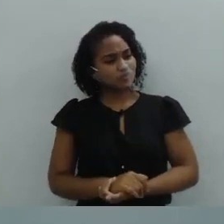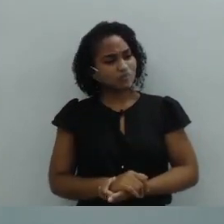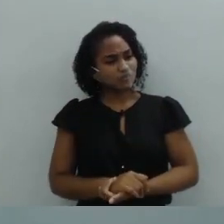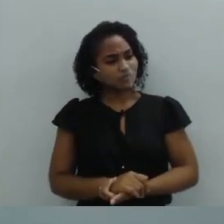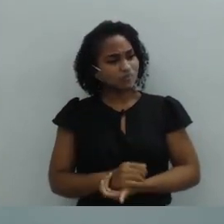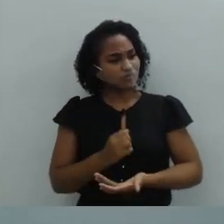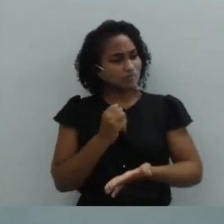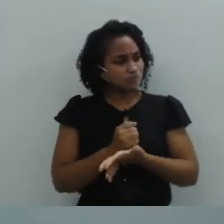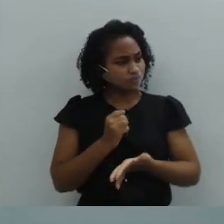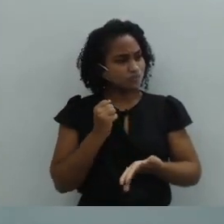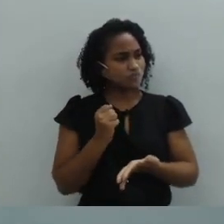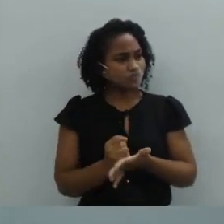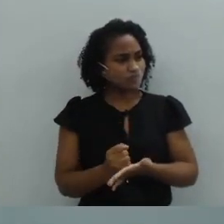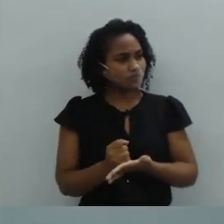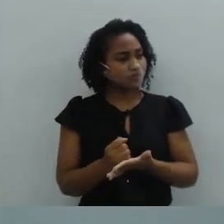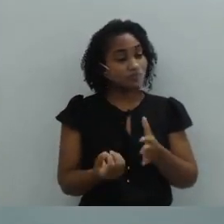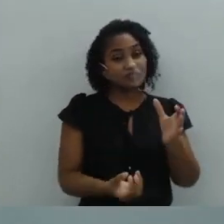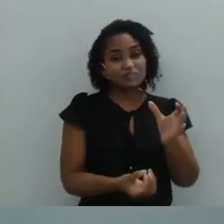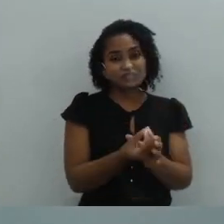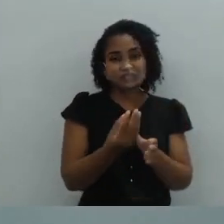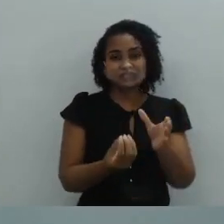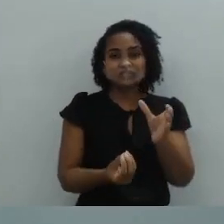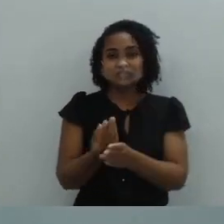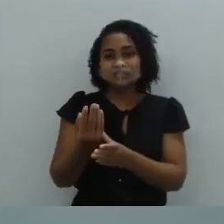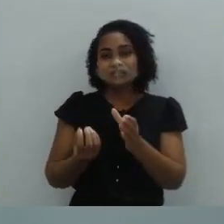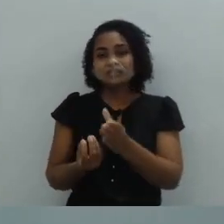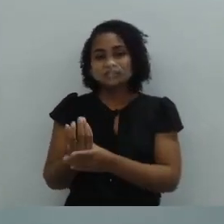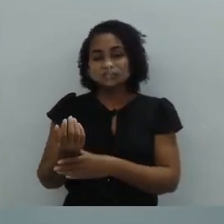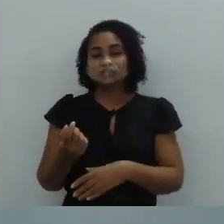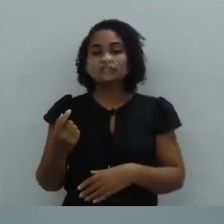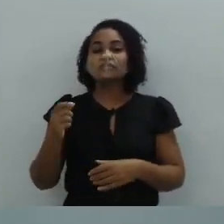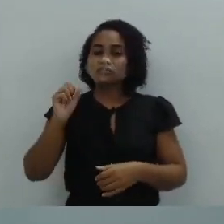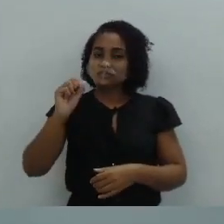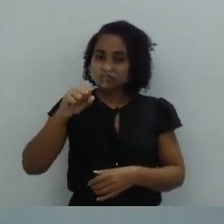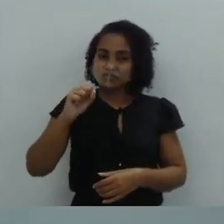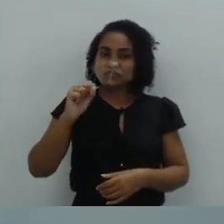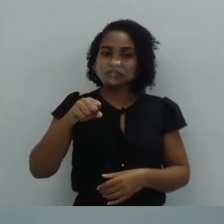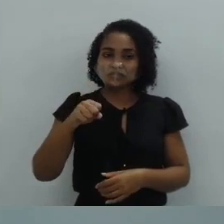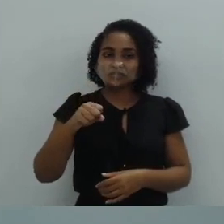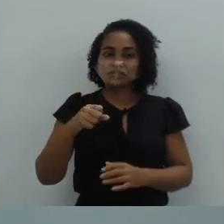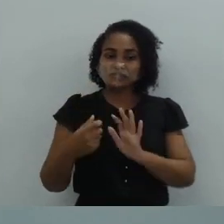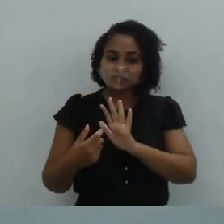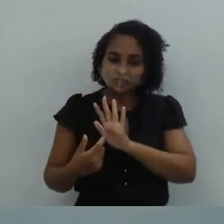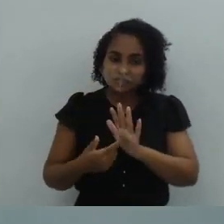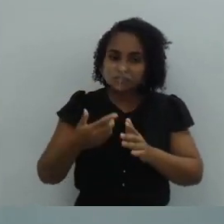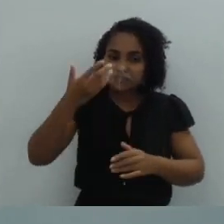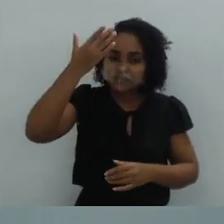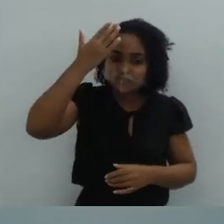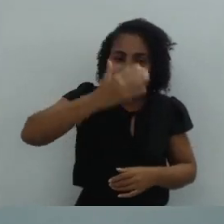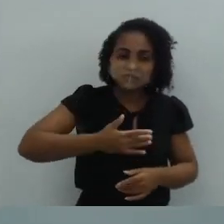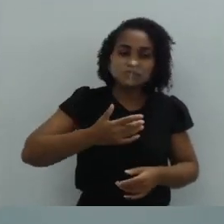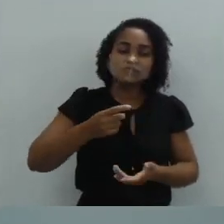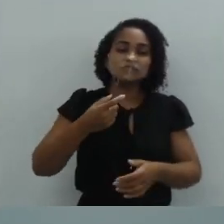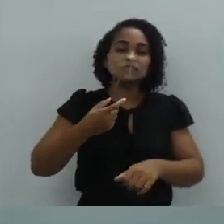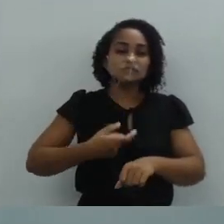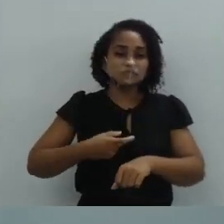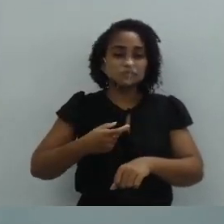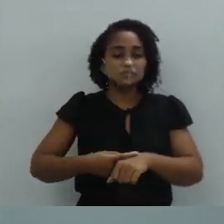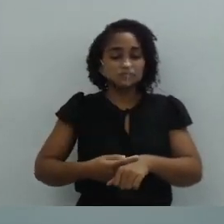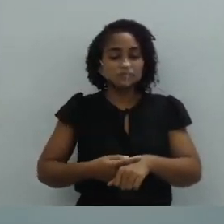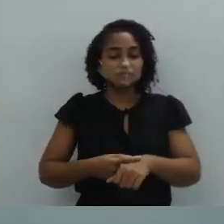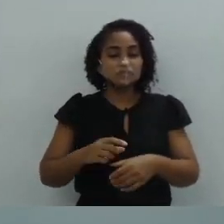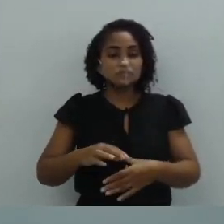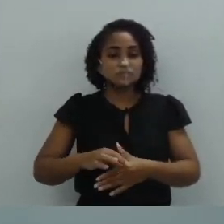é um documento que a gente está elaborando? Então a gente precisa sim provar que aquelas pessoas são reais e é